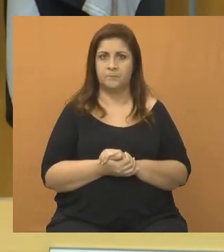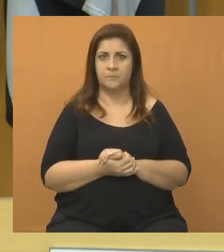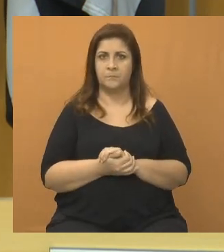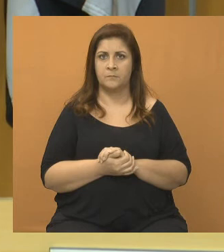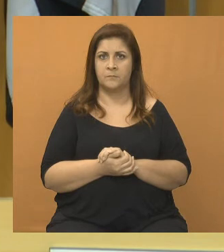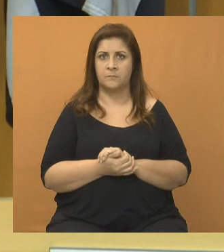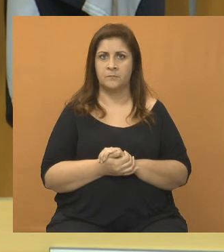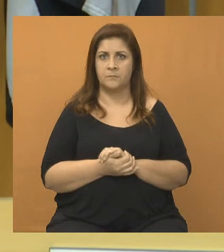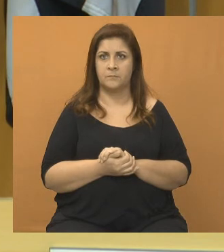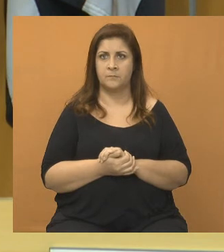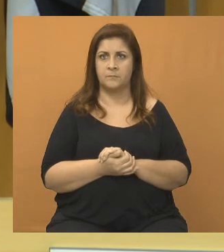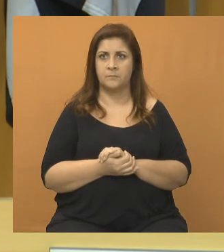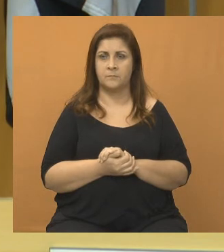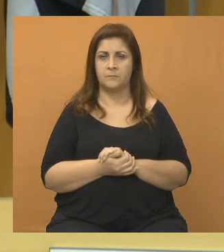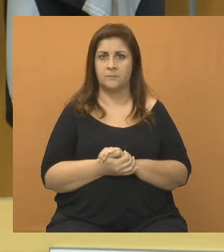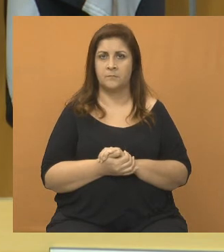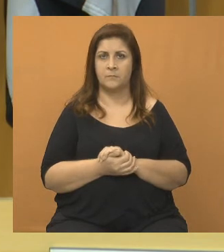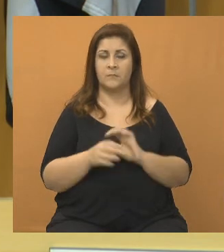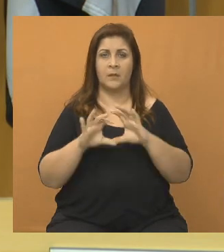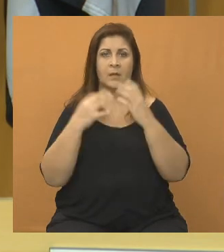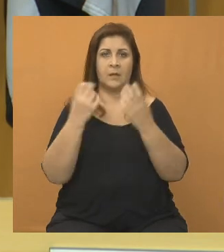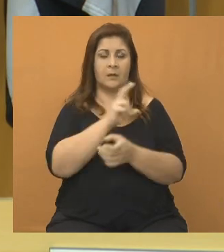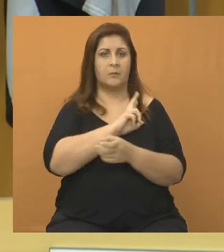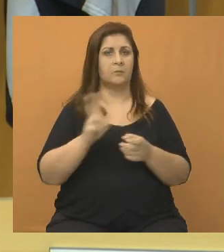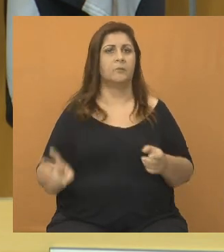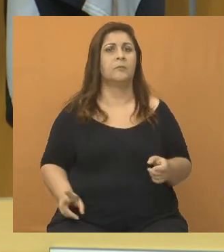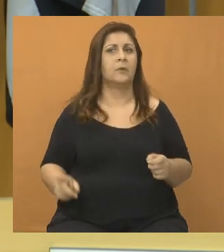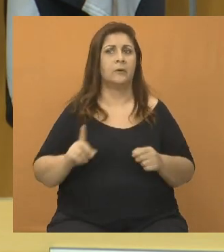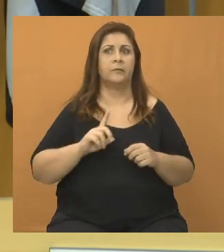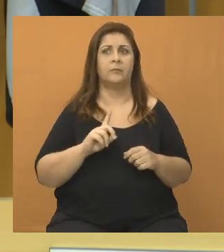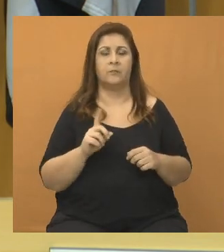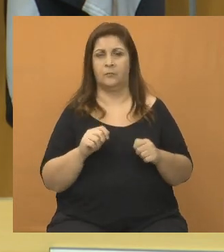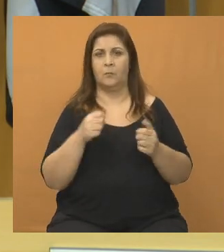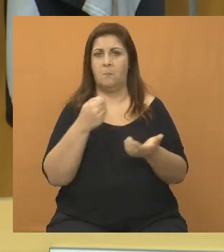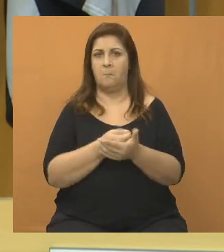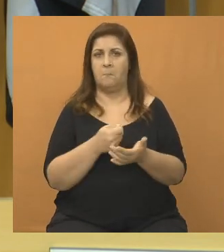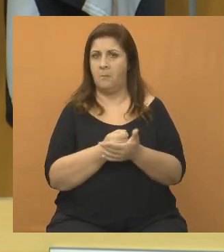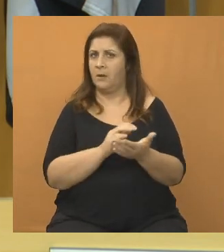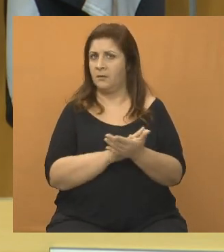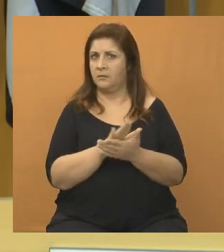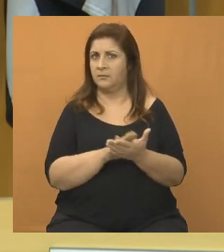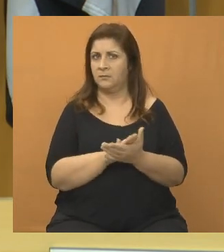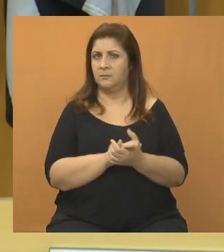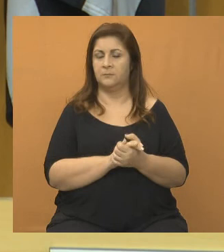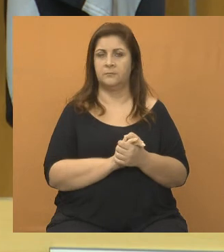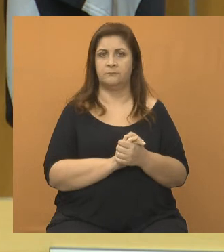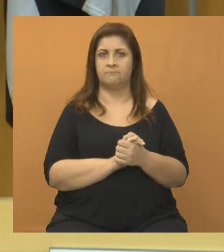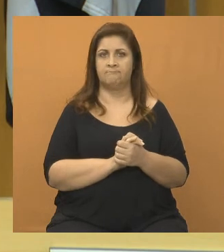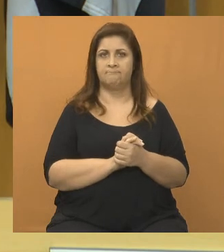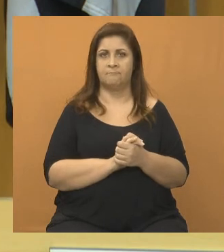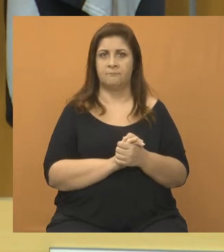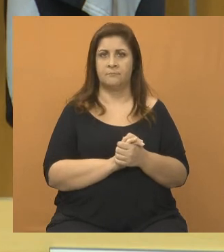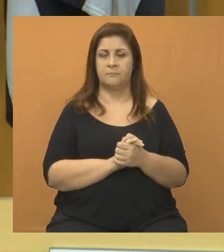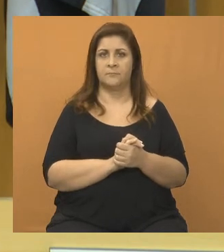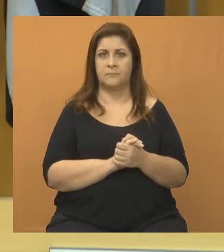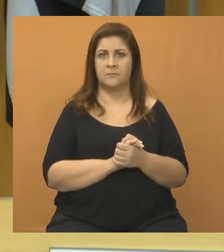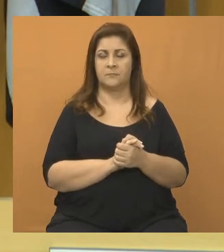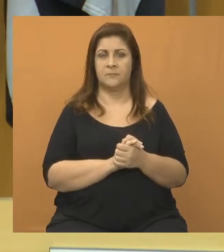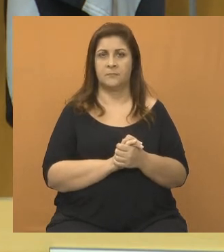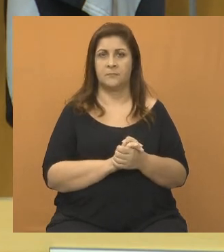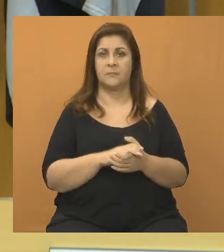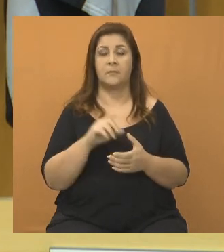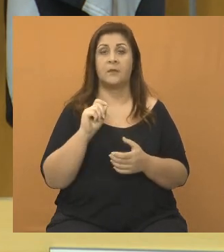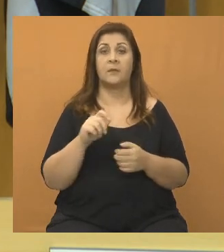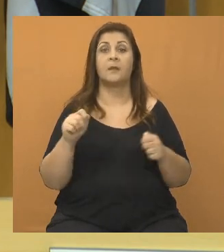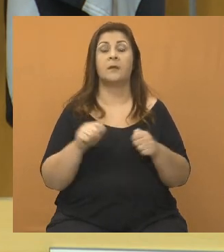esse dinheiro não é repassado para a conta da Câmara, porque a Câmara não tem a função de executar. Então, quem